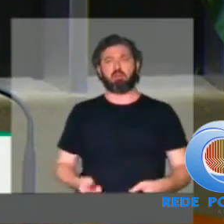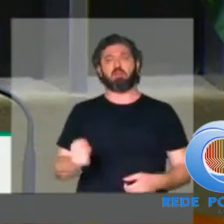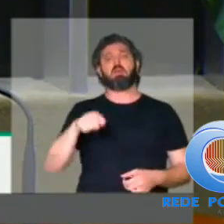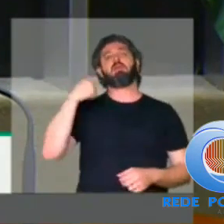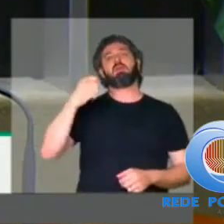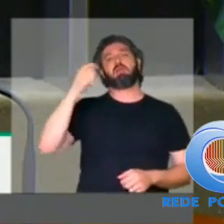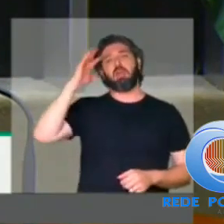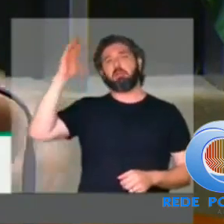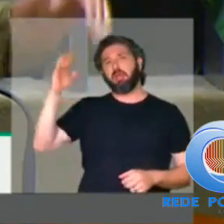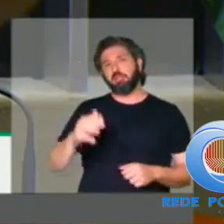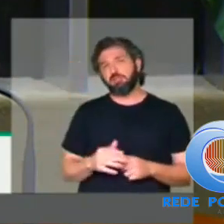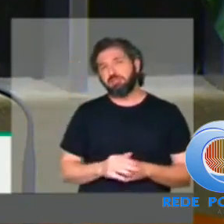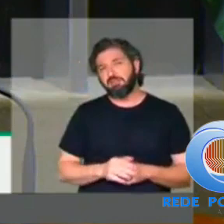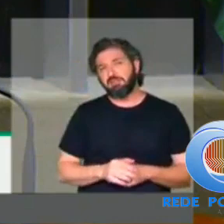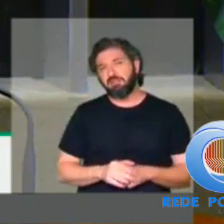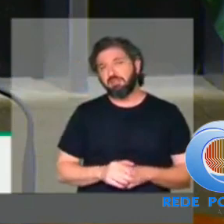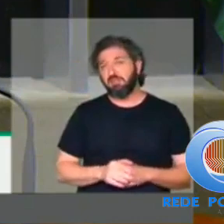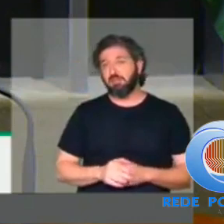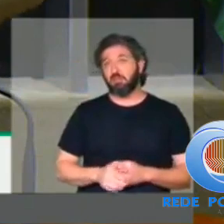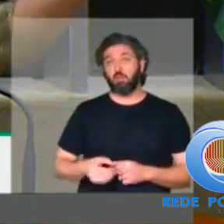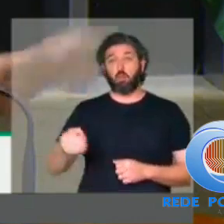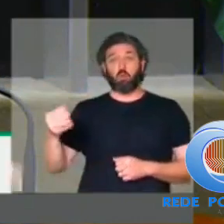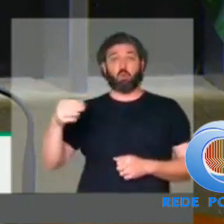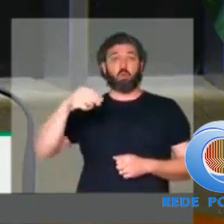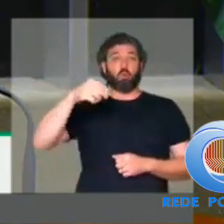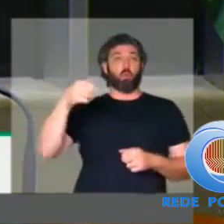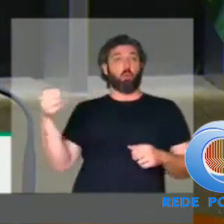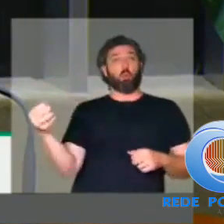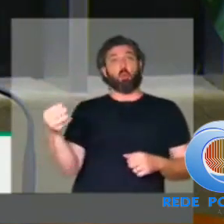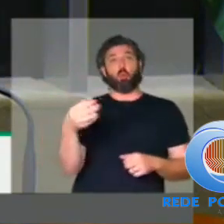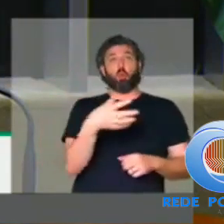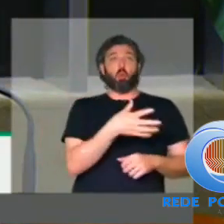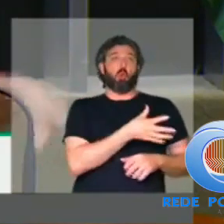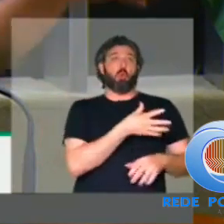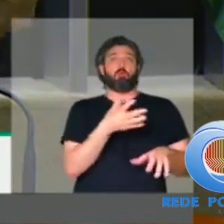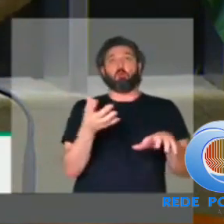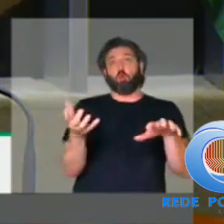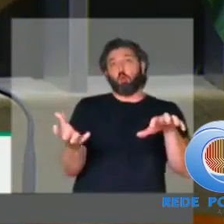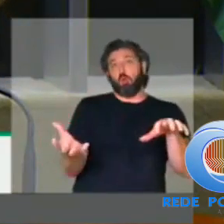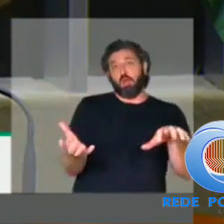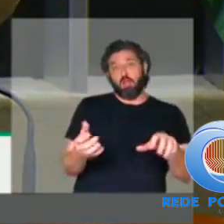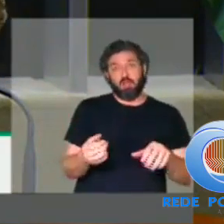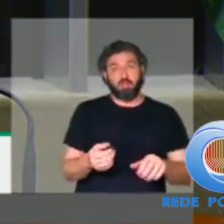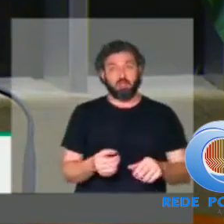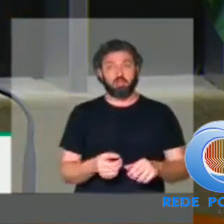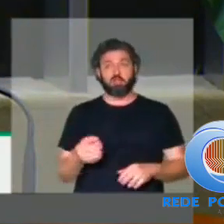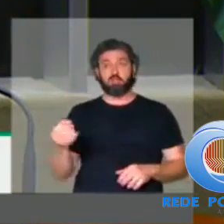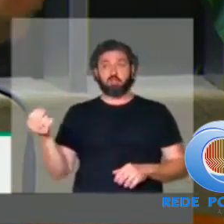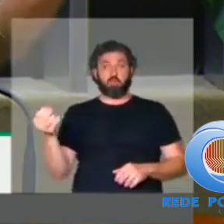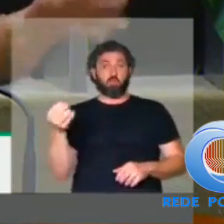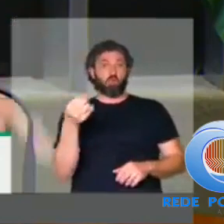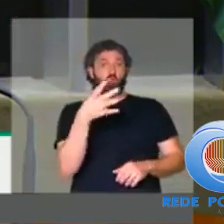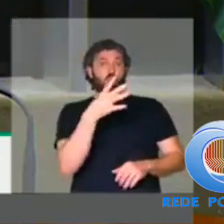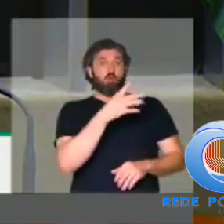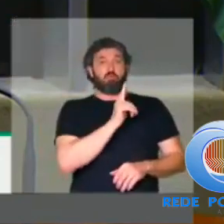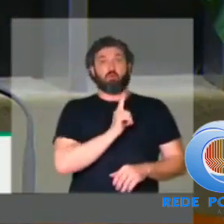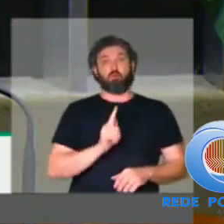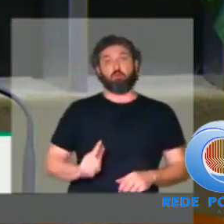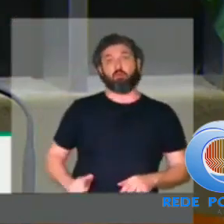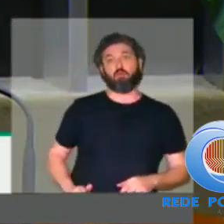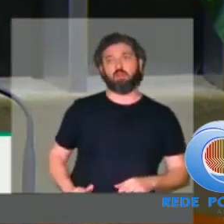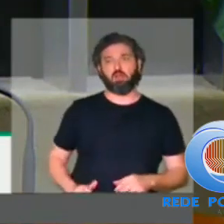Quem diria que o tal do novo parlamento, que o tal do novo